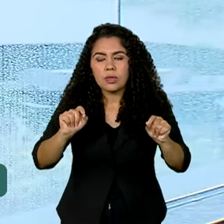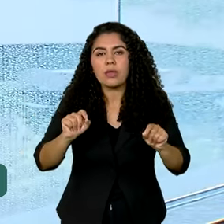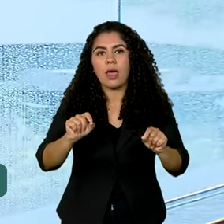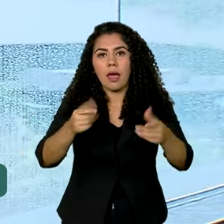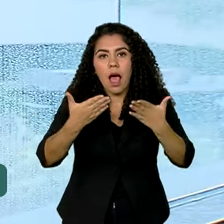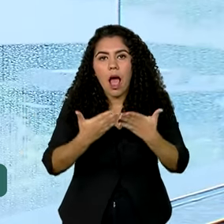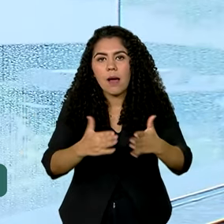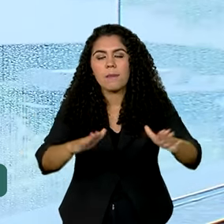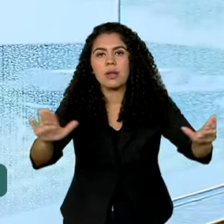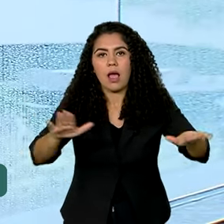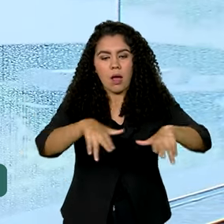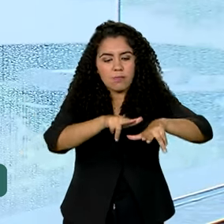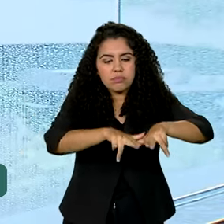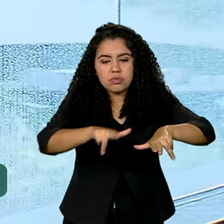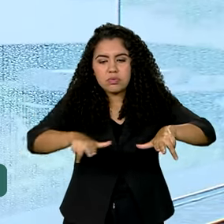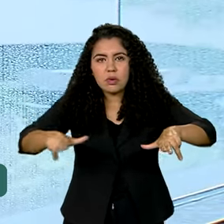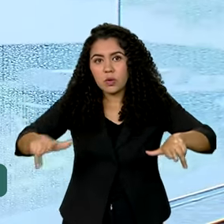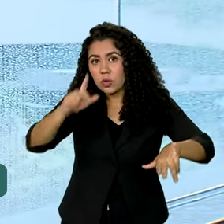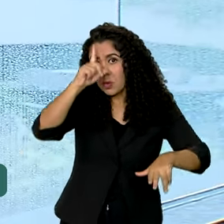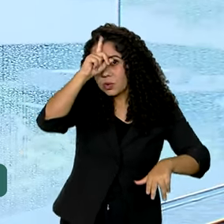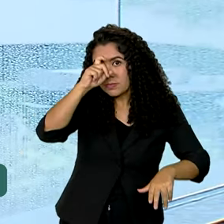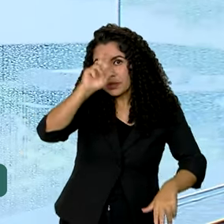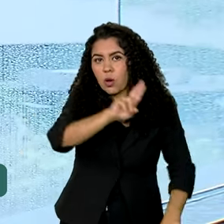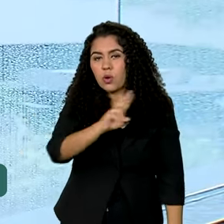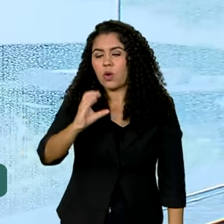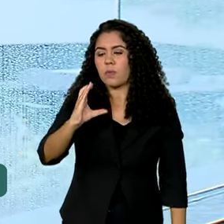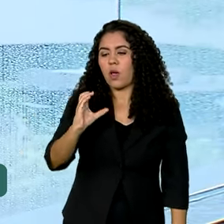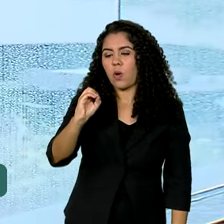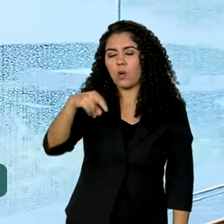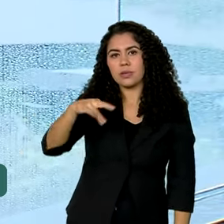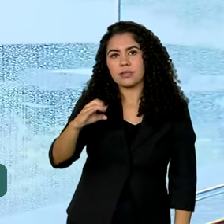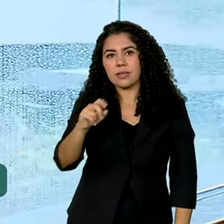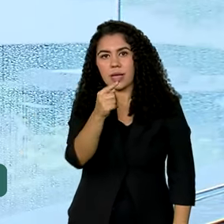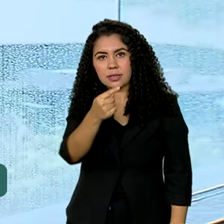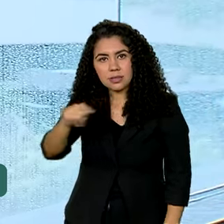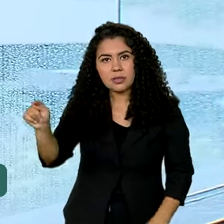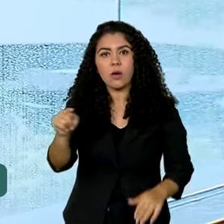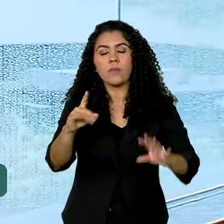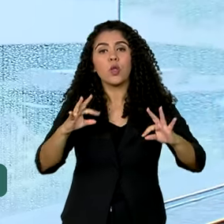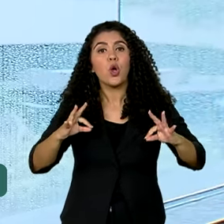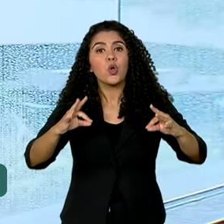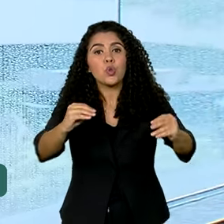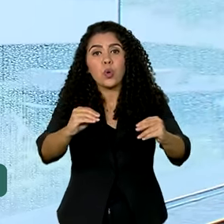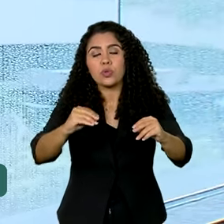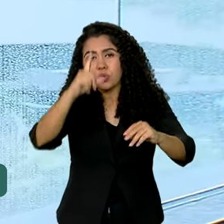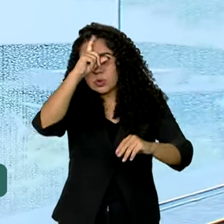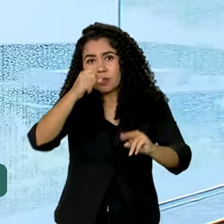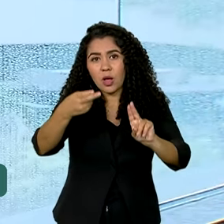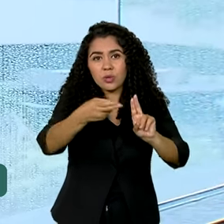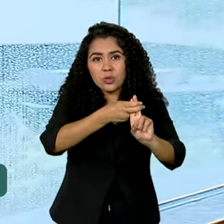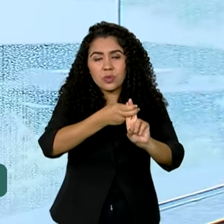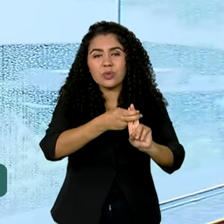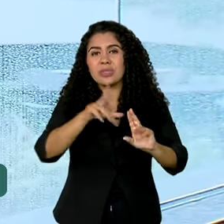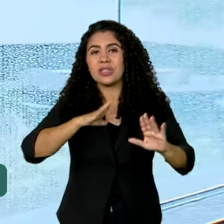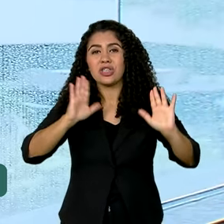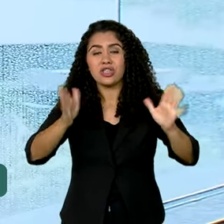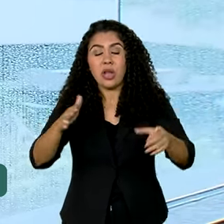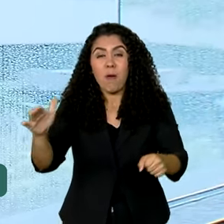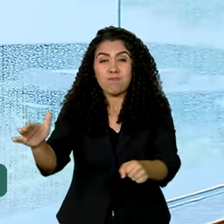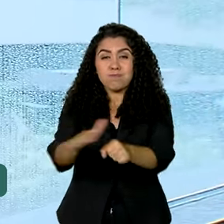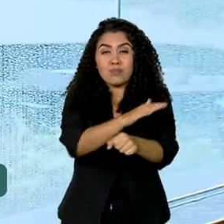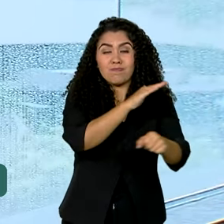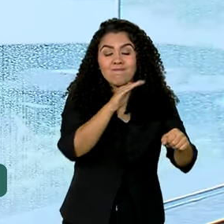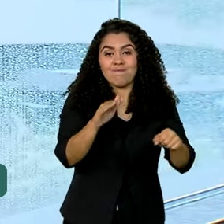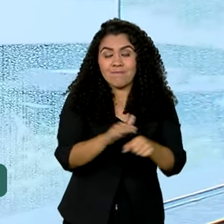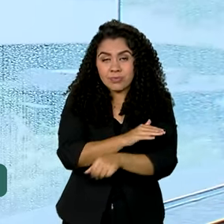Hospitalar Conceição. Praticamente todos os hospitais que atendem pelo SUS estão com a capacidade de atendimento comprometida na